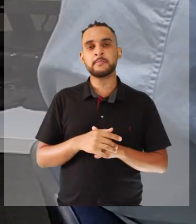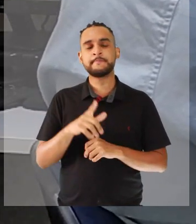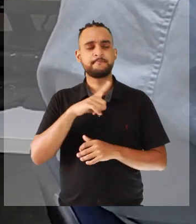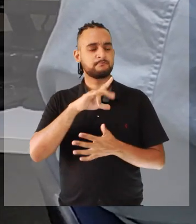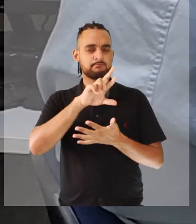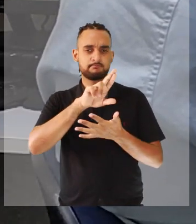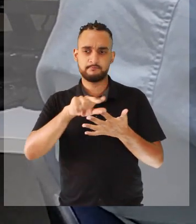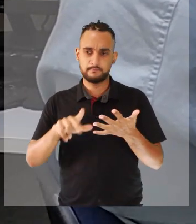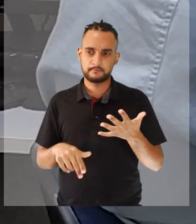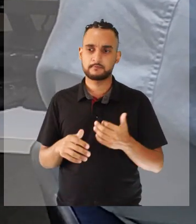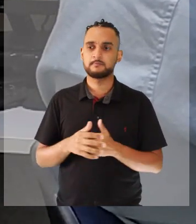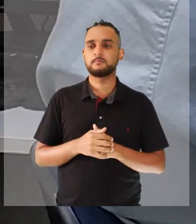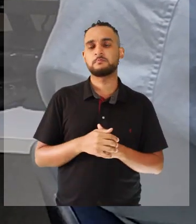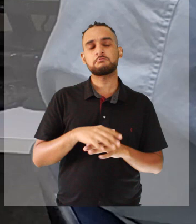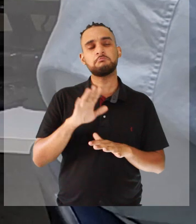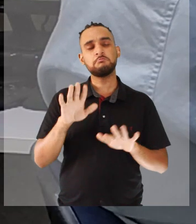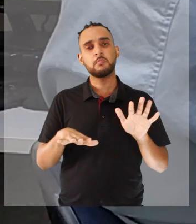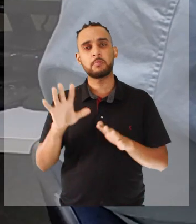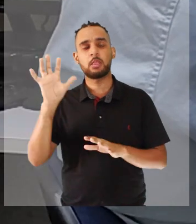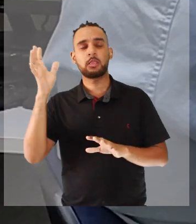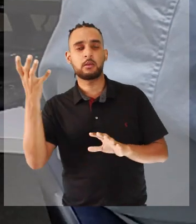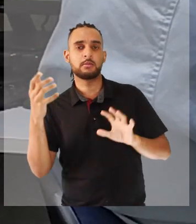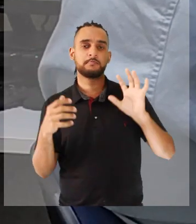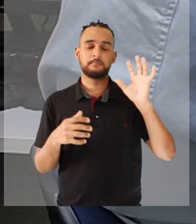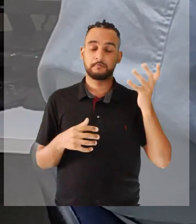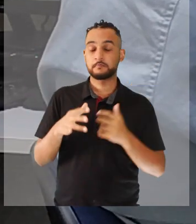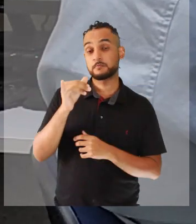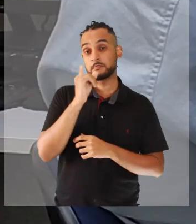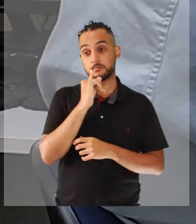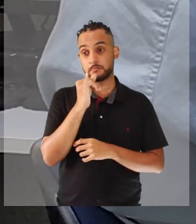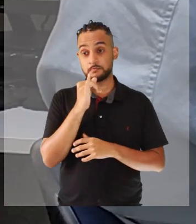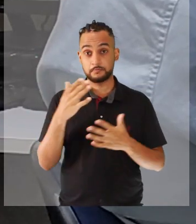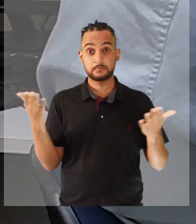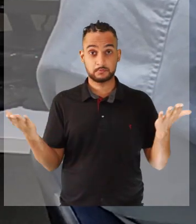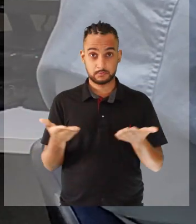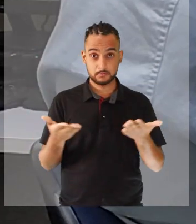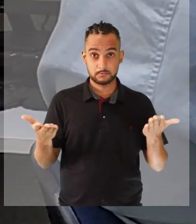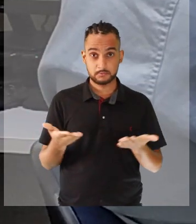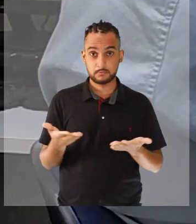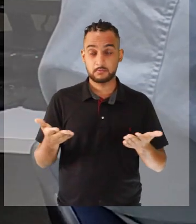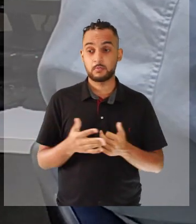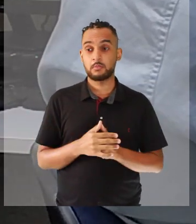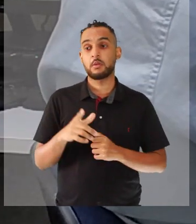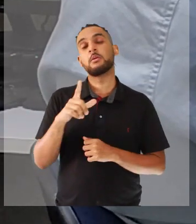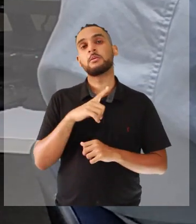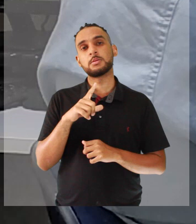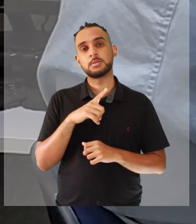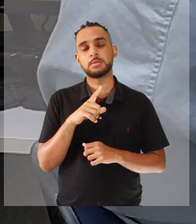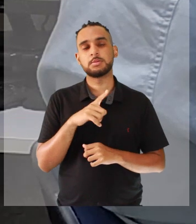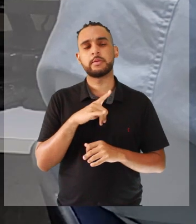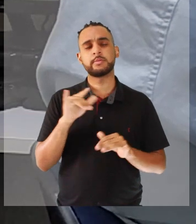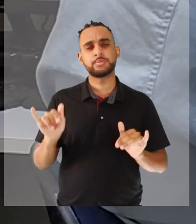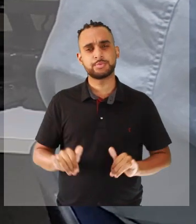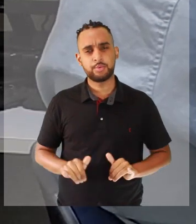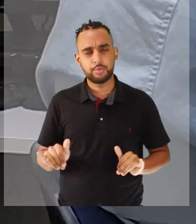Deus vem de diversos modos, né, de acordo com os tempos. Por exemplo, nesse momento,